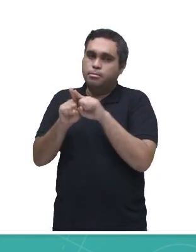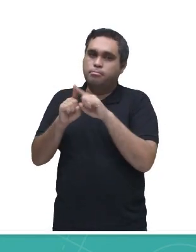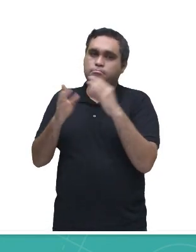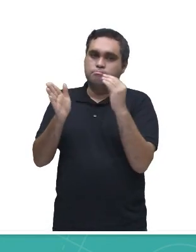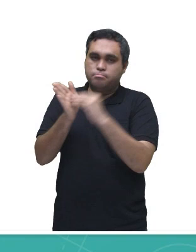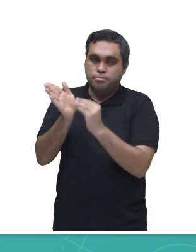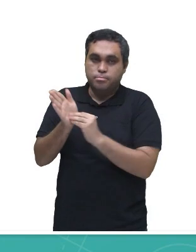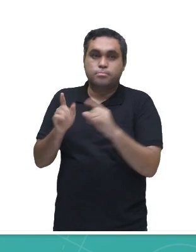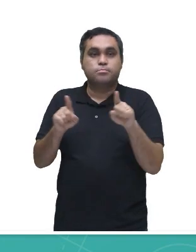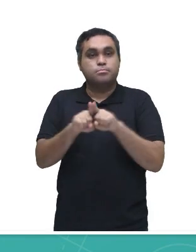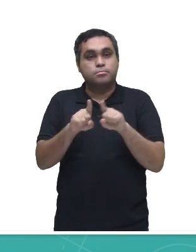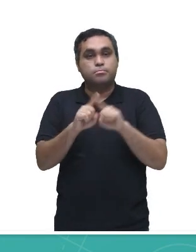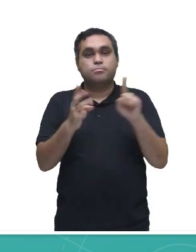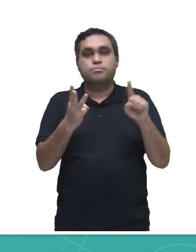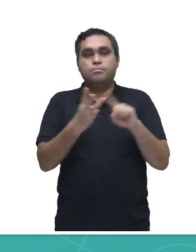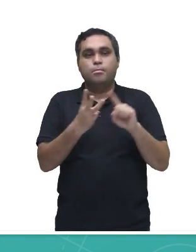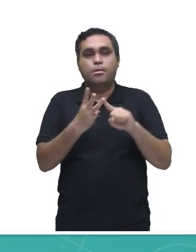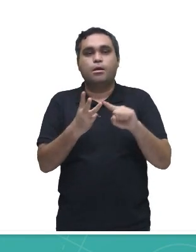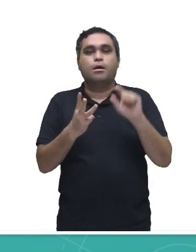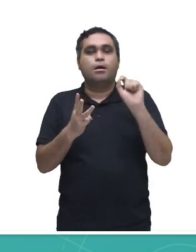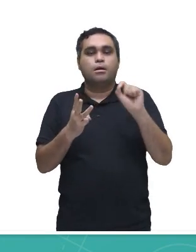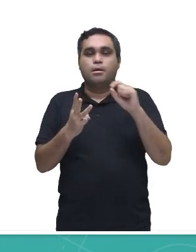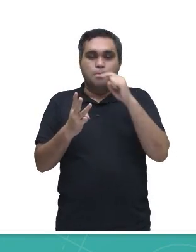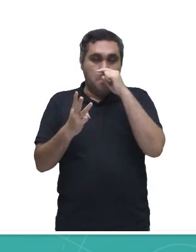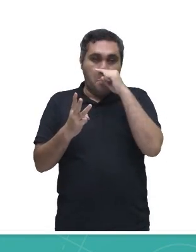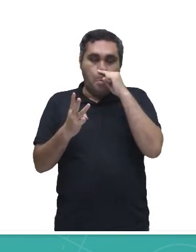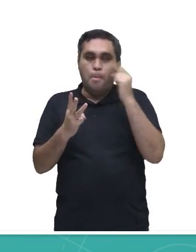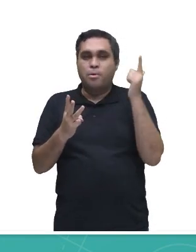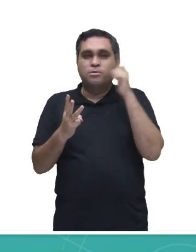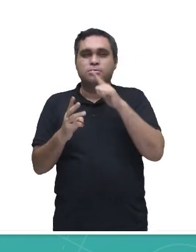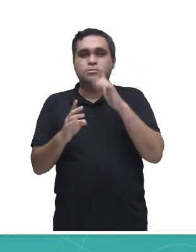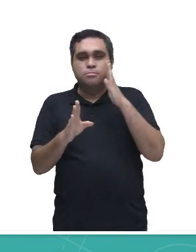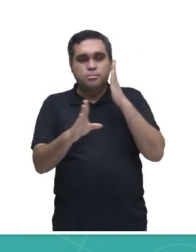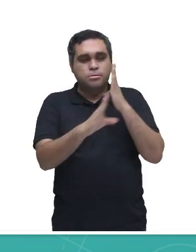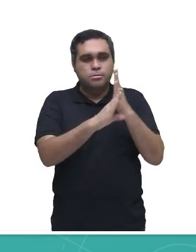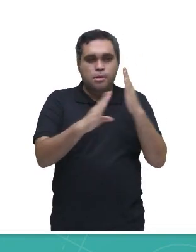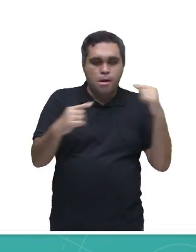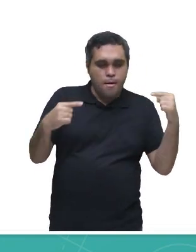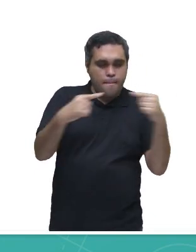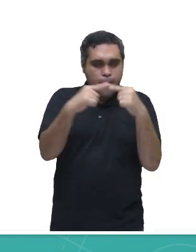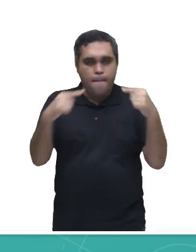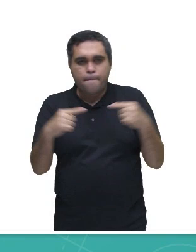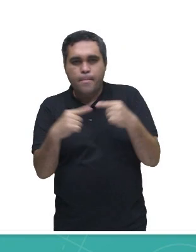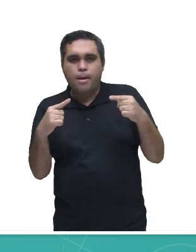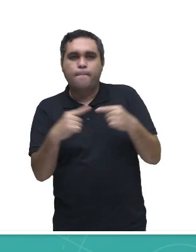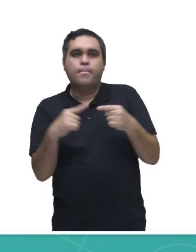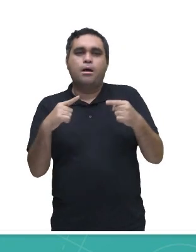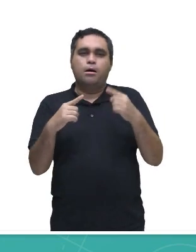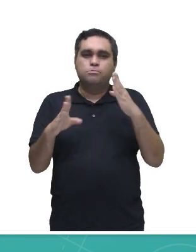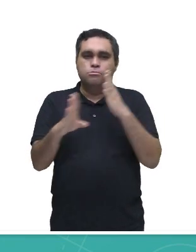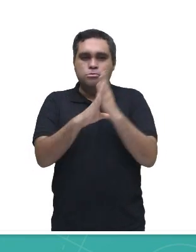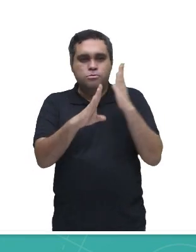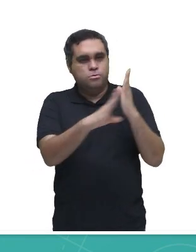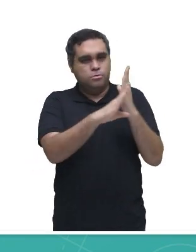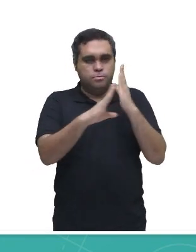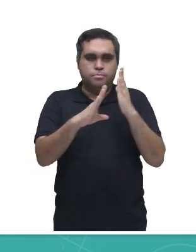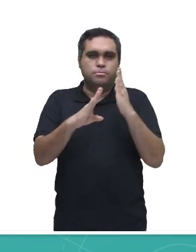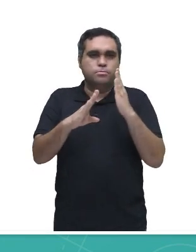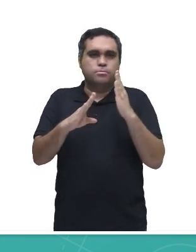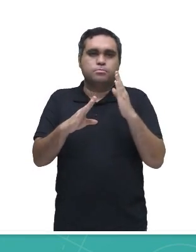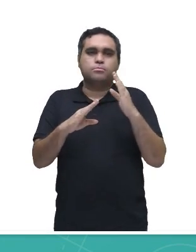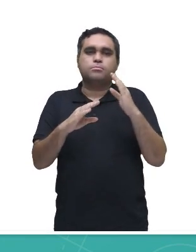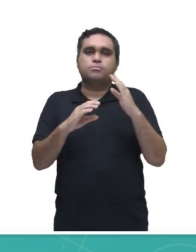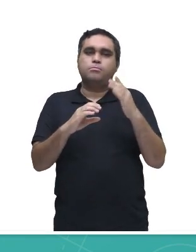gente viu aí o comentário é para que você consiga identificar os níveis ali, olha, de organização, célula, tecido,